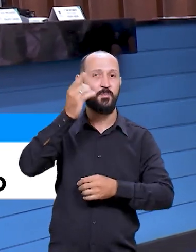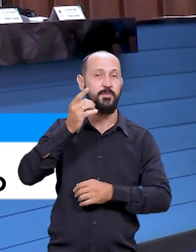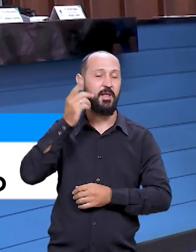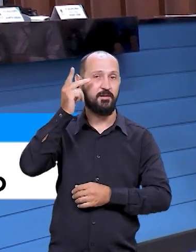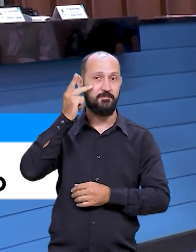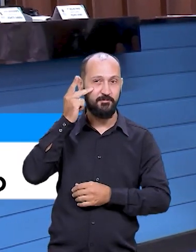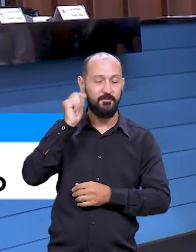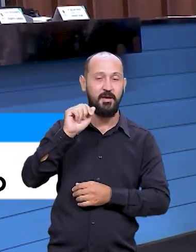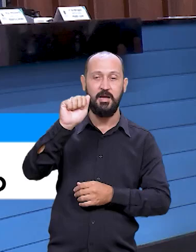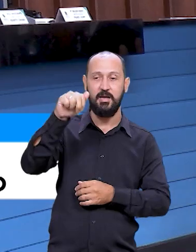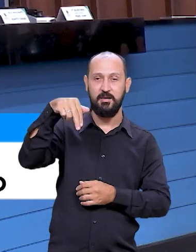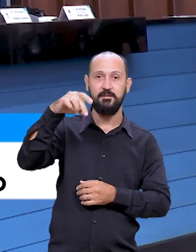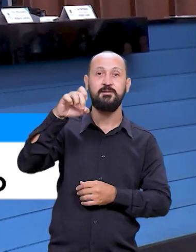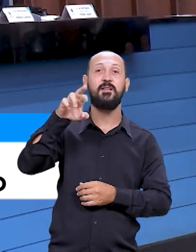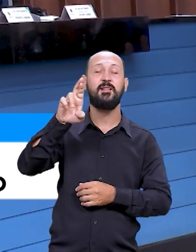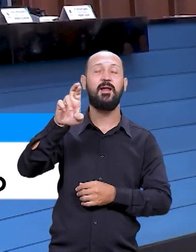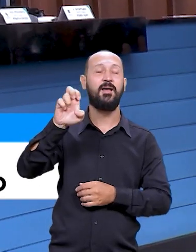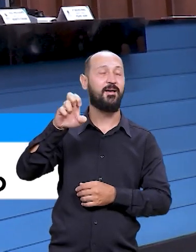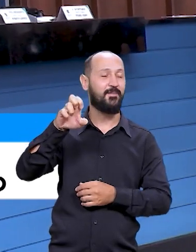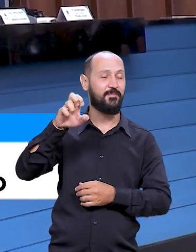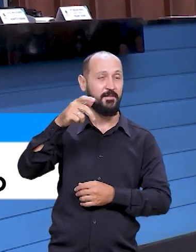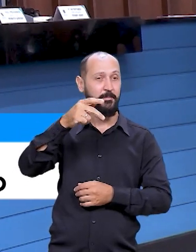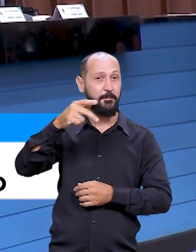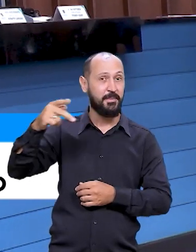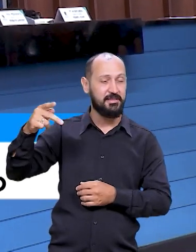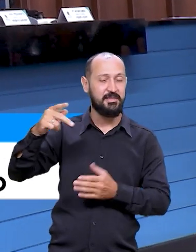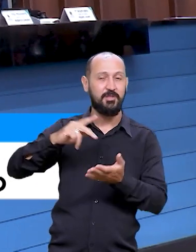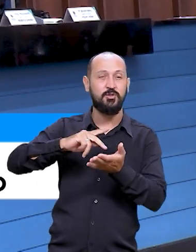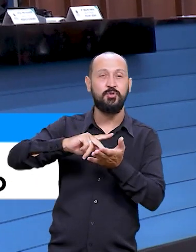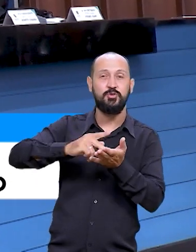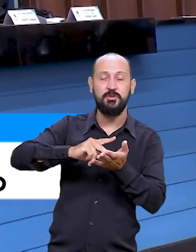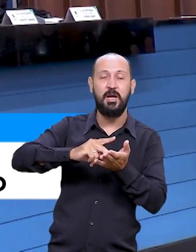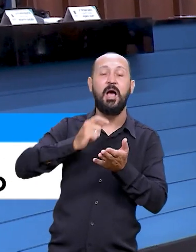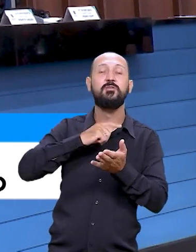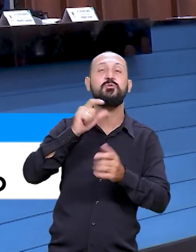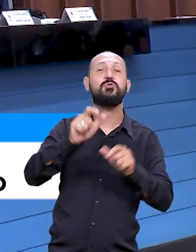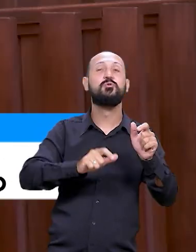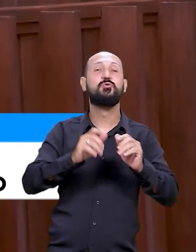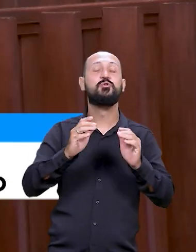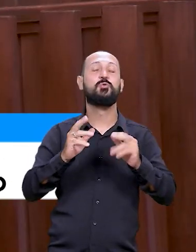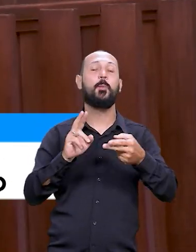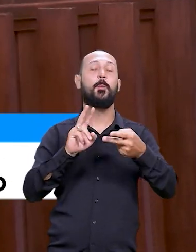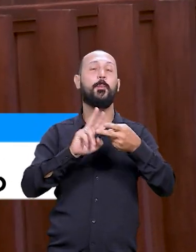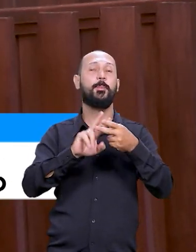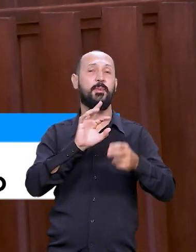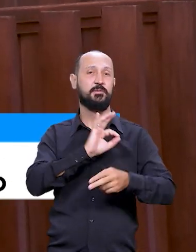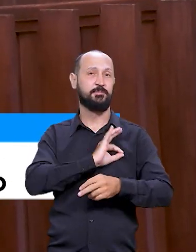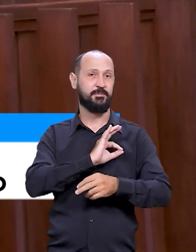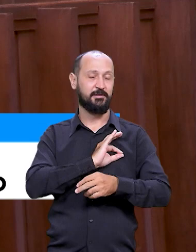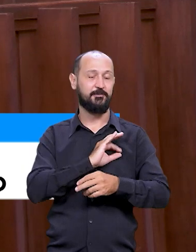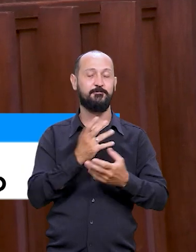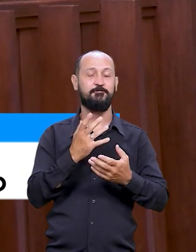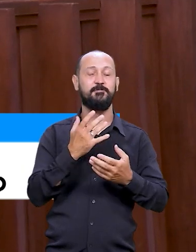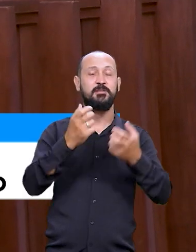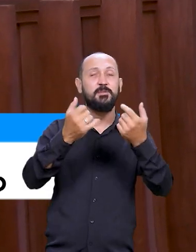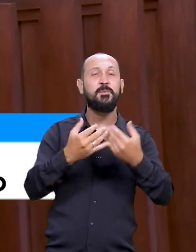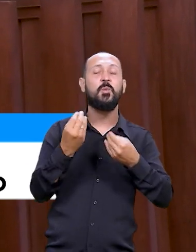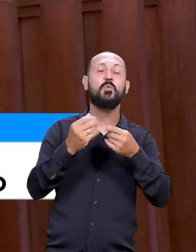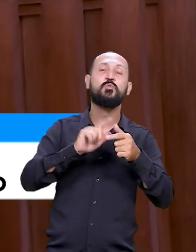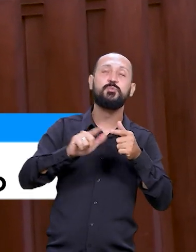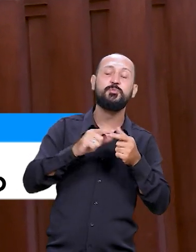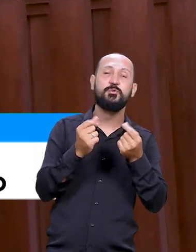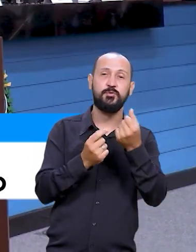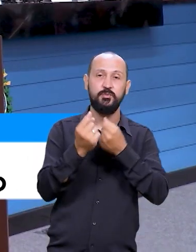Pedro Kemp, do PT, André Santiago, presidente do Sindicato dos Policiais Penais, abordou as principais demandas econômicas